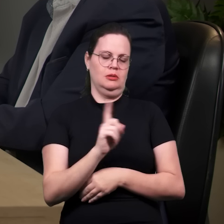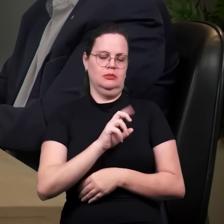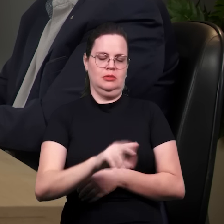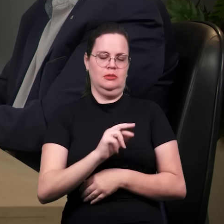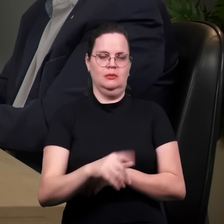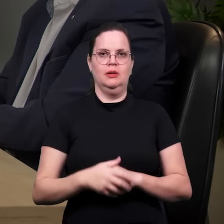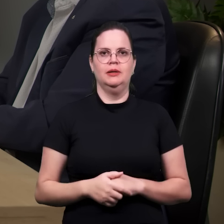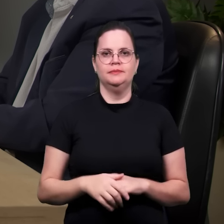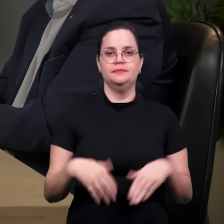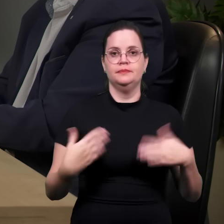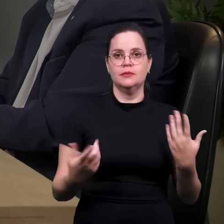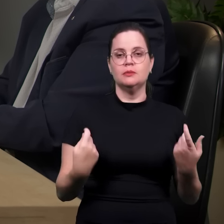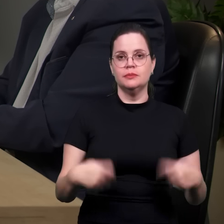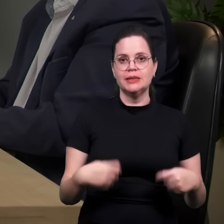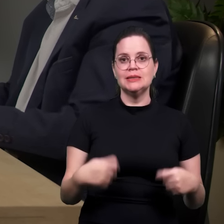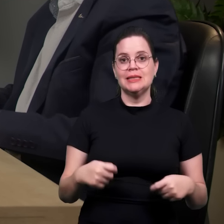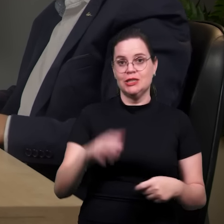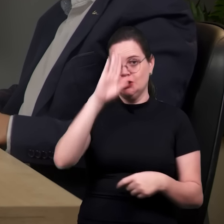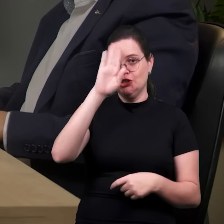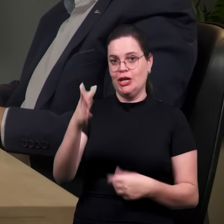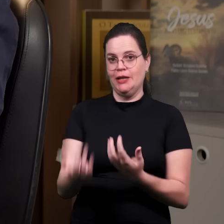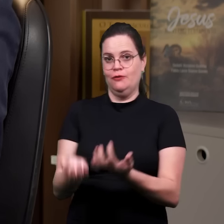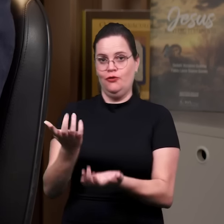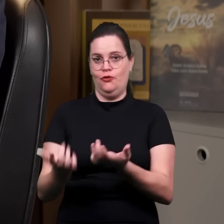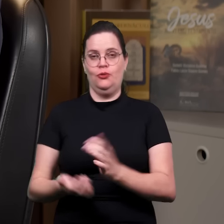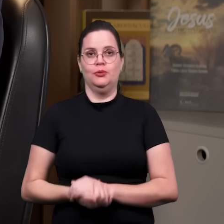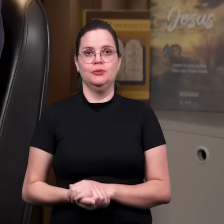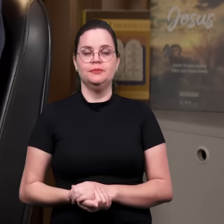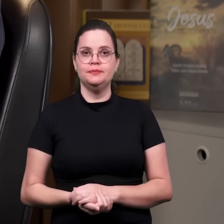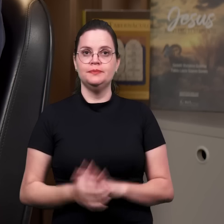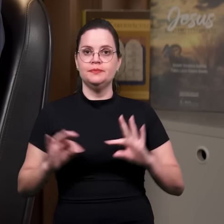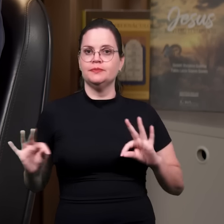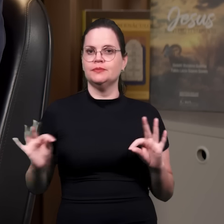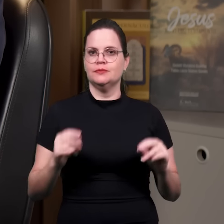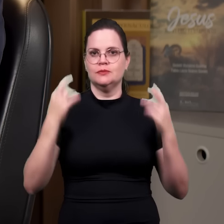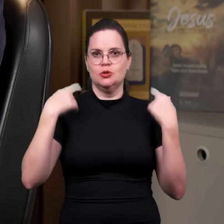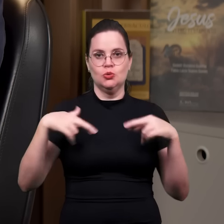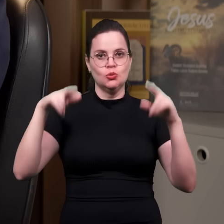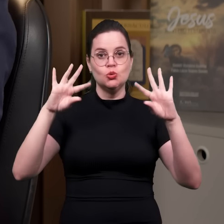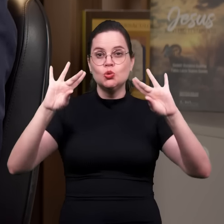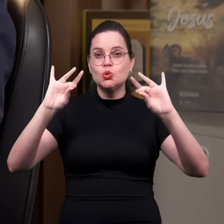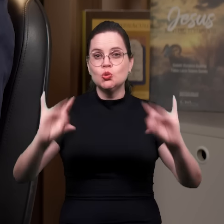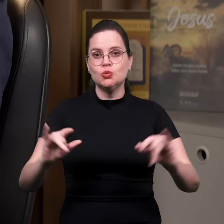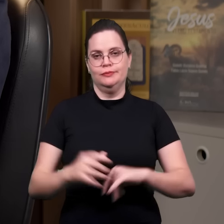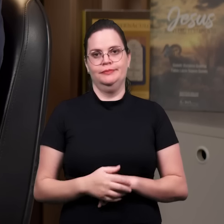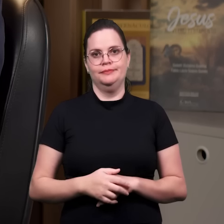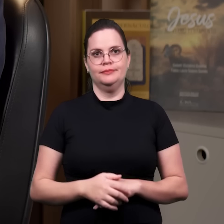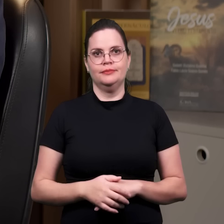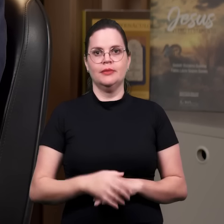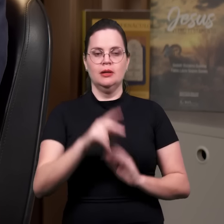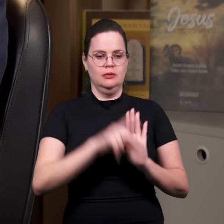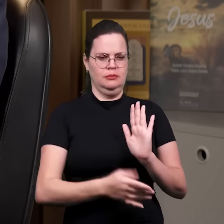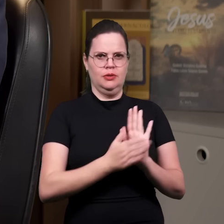né? Então ela tem que ser assada no fogo. E é interessante, né? Todo cordeiro. Aí eu me lembro assim, tudo aquilo que o Senhor estabeleceu na